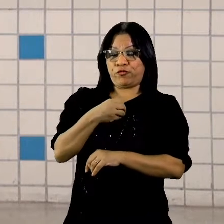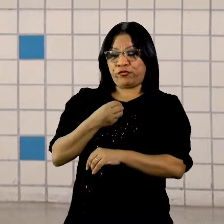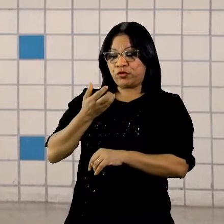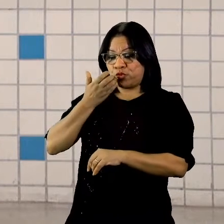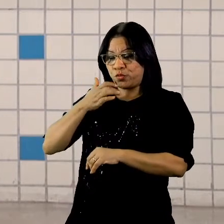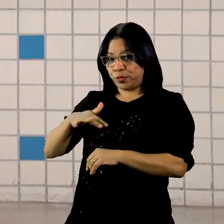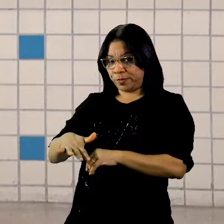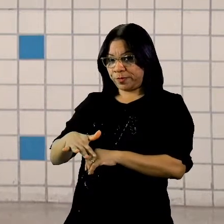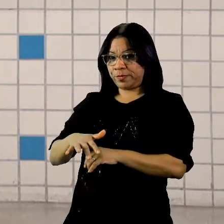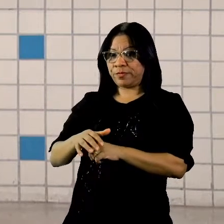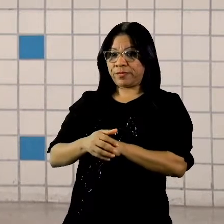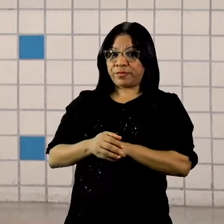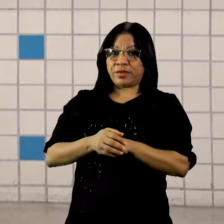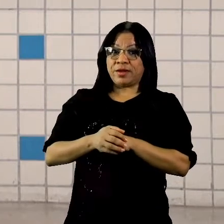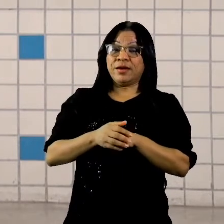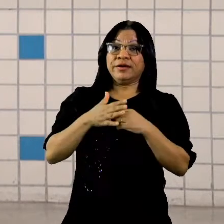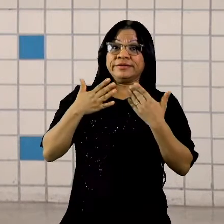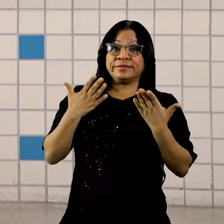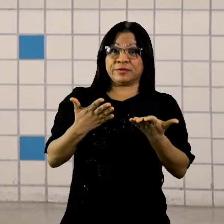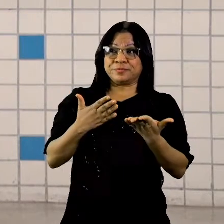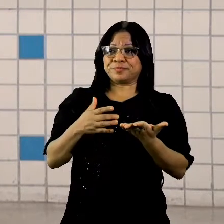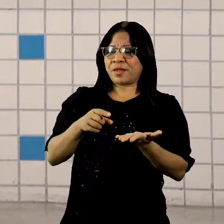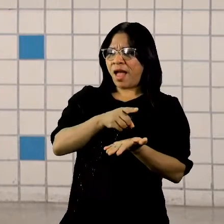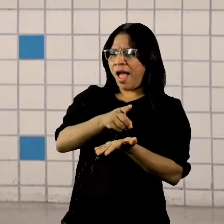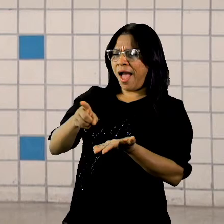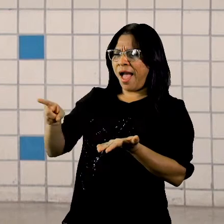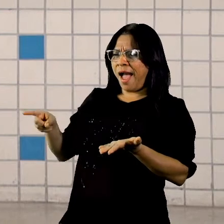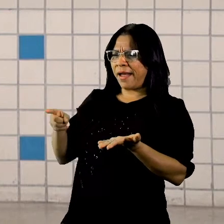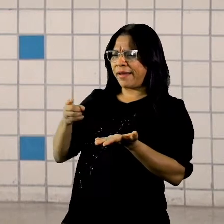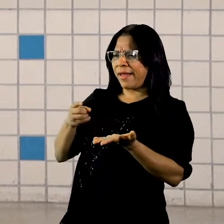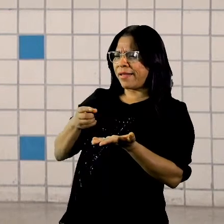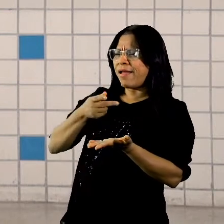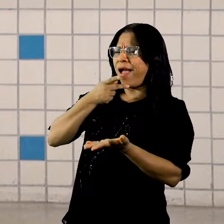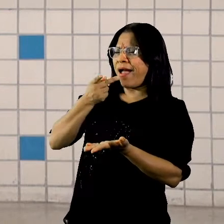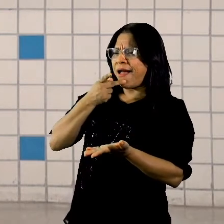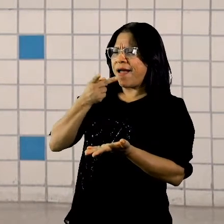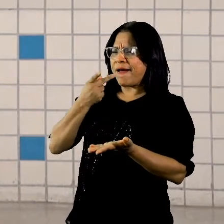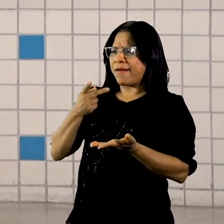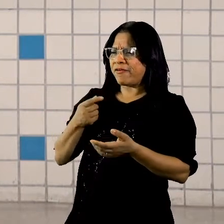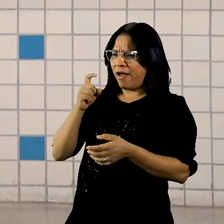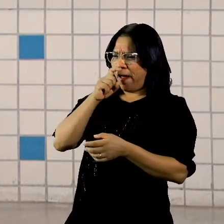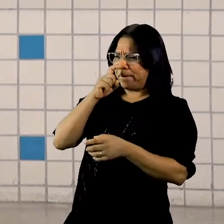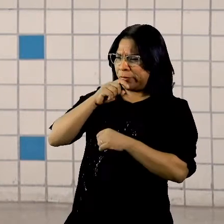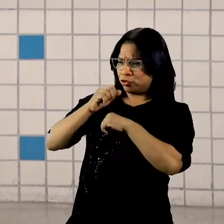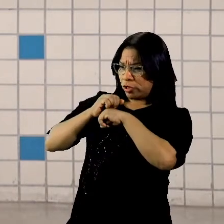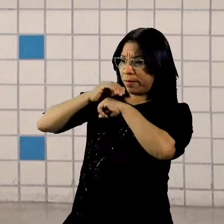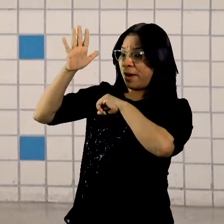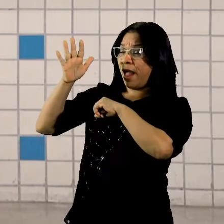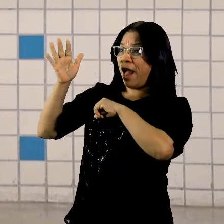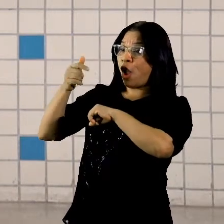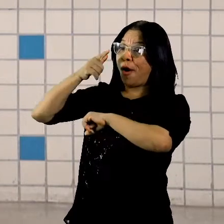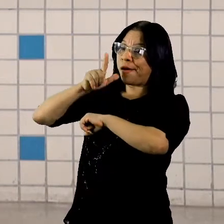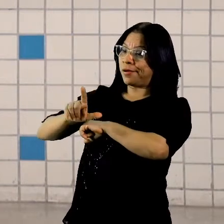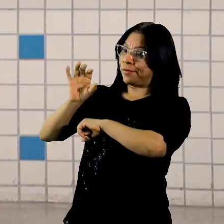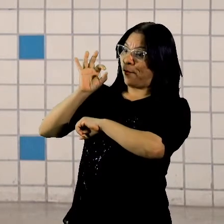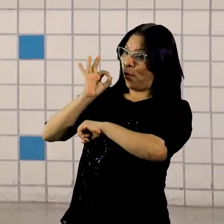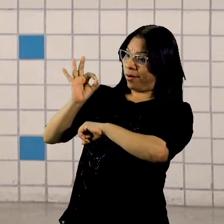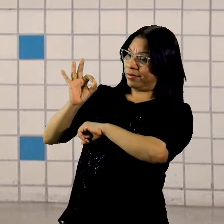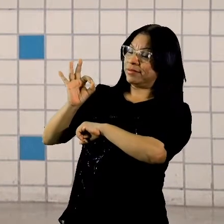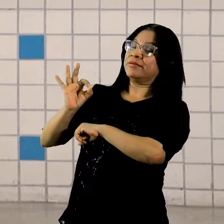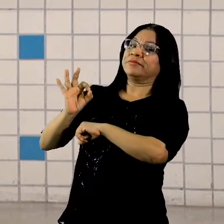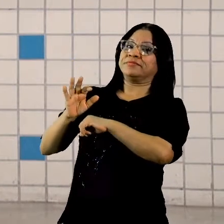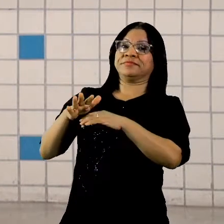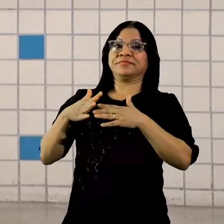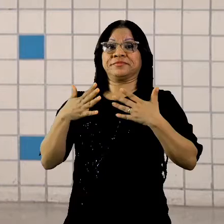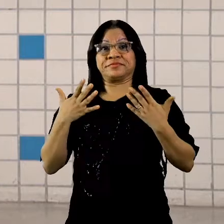que contar a maior mentira ganha a moeda. Os 2 pontos anunciam uma conclusão sobre a aposta feita